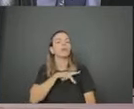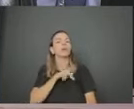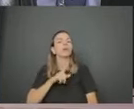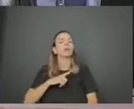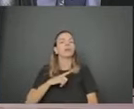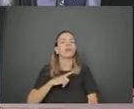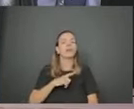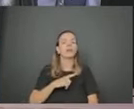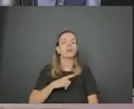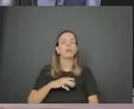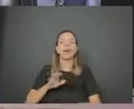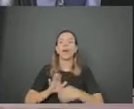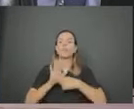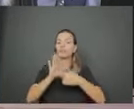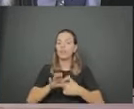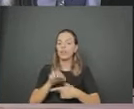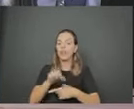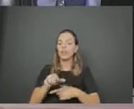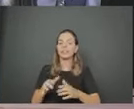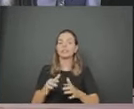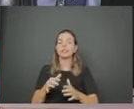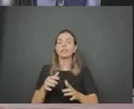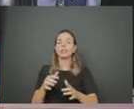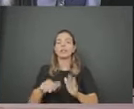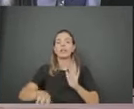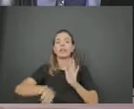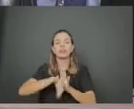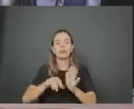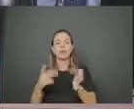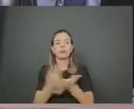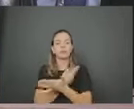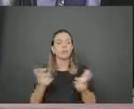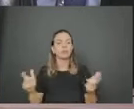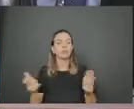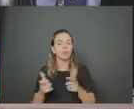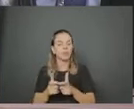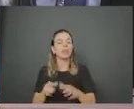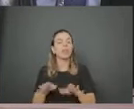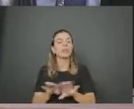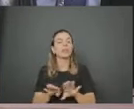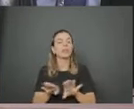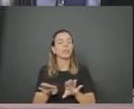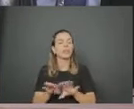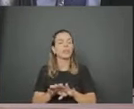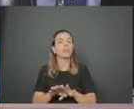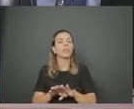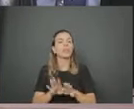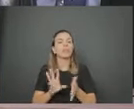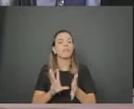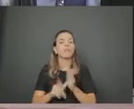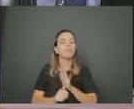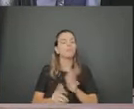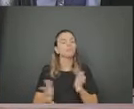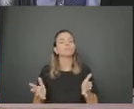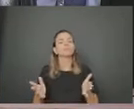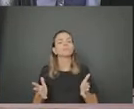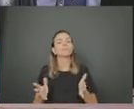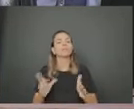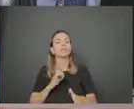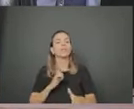nós retornamos à questão dos roubos, dos homicídios, dos furtos, né, porque a economia voltou